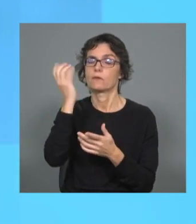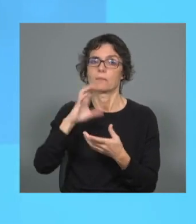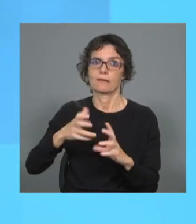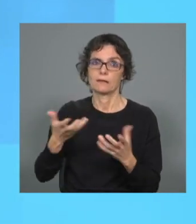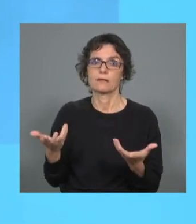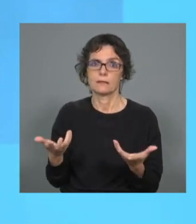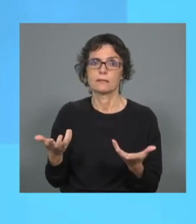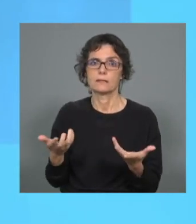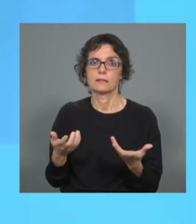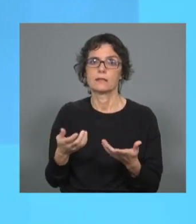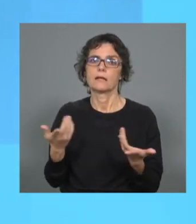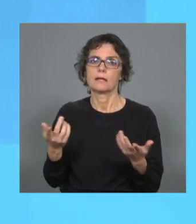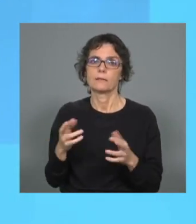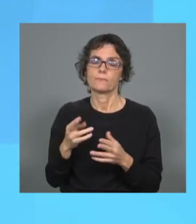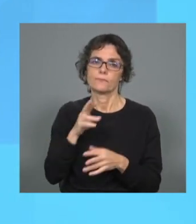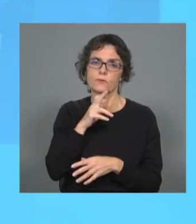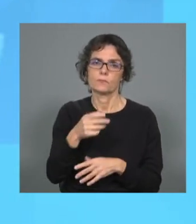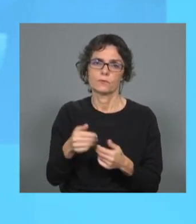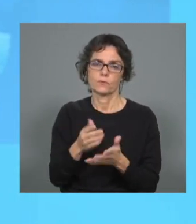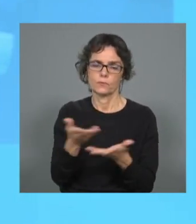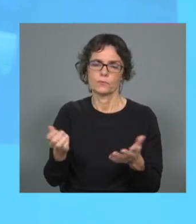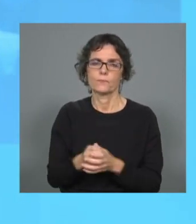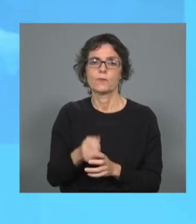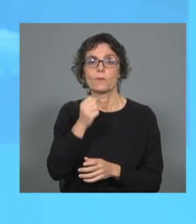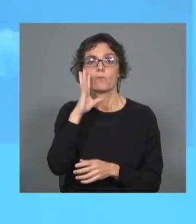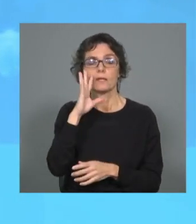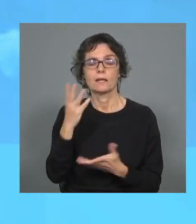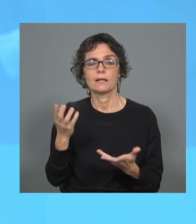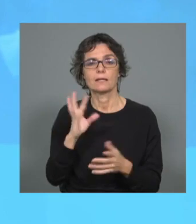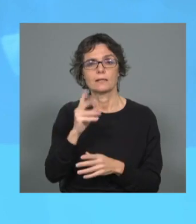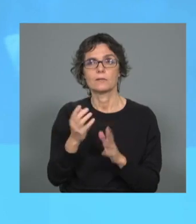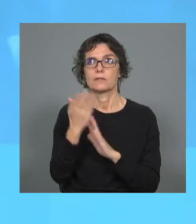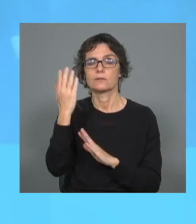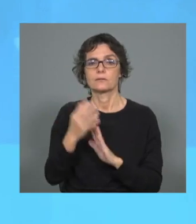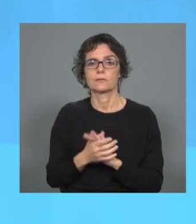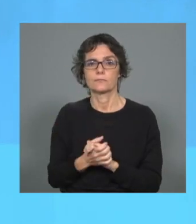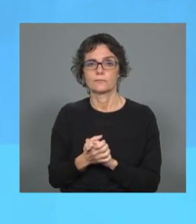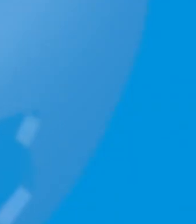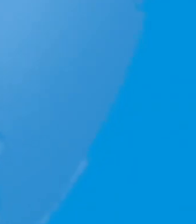a resposta de todos. Desejo-lhe uma ótima tarde e até amanhã, se os quiser.